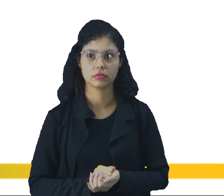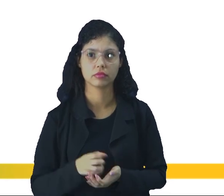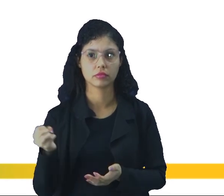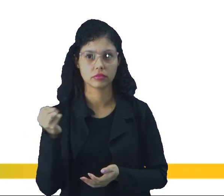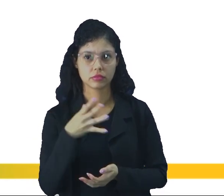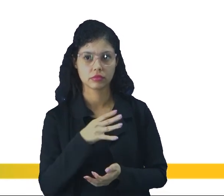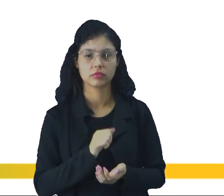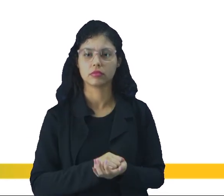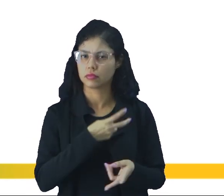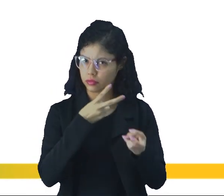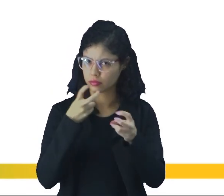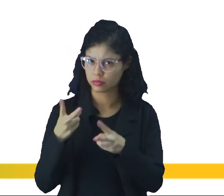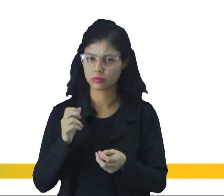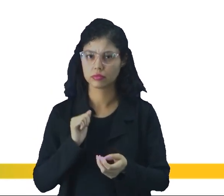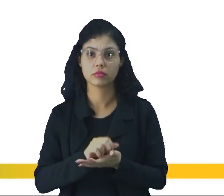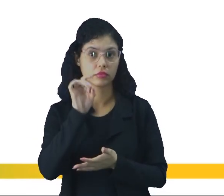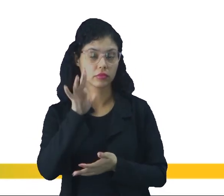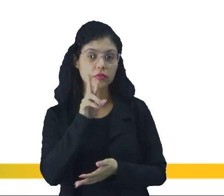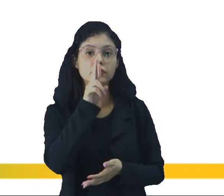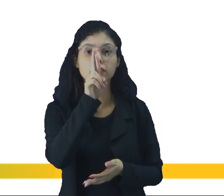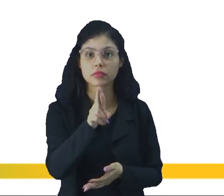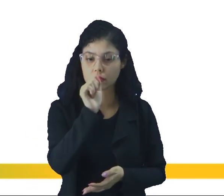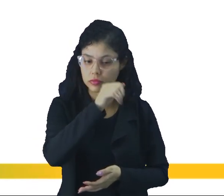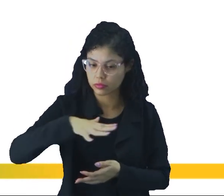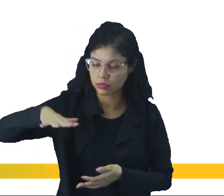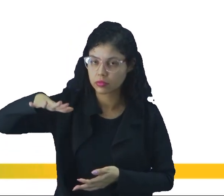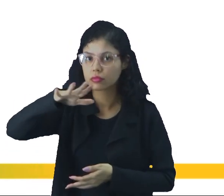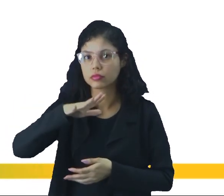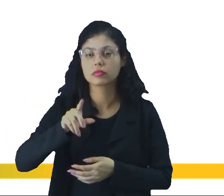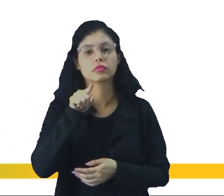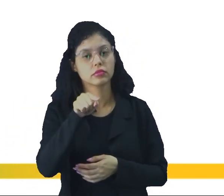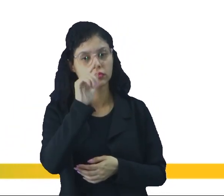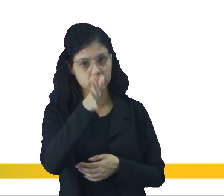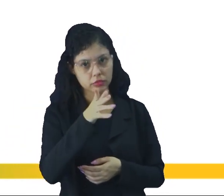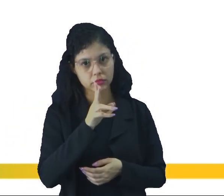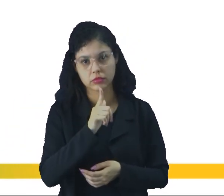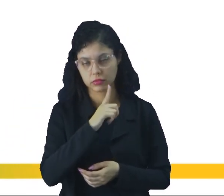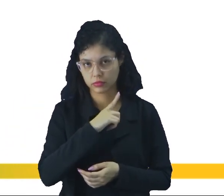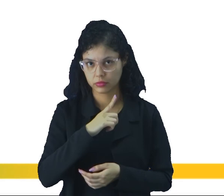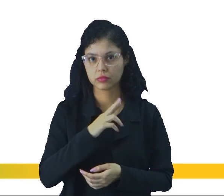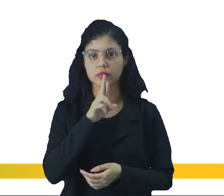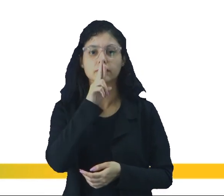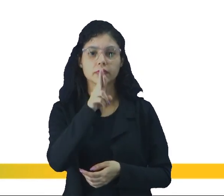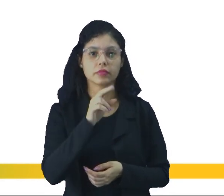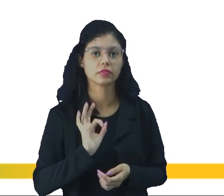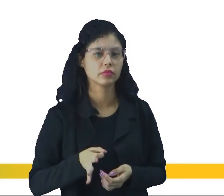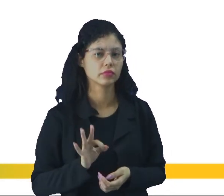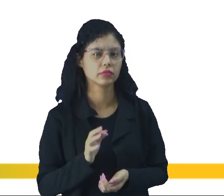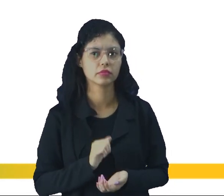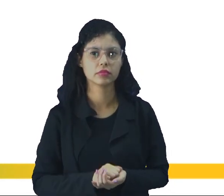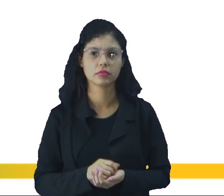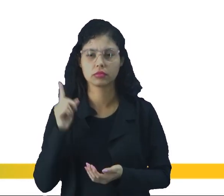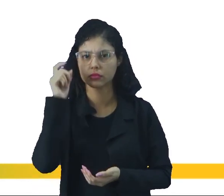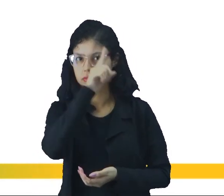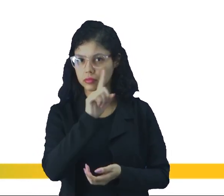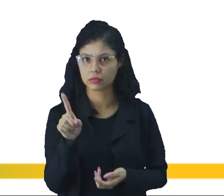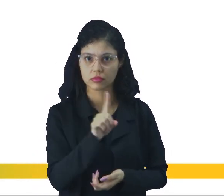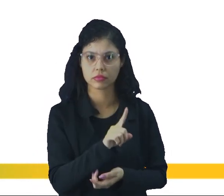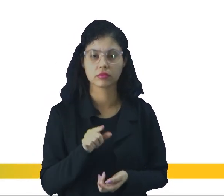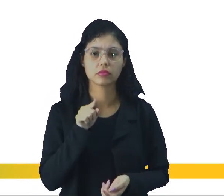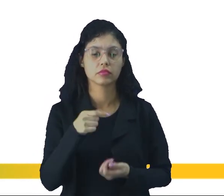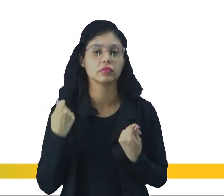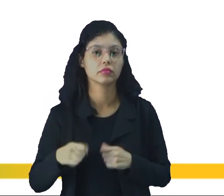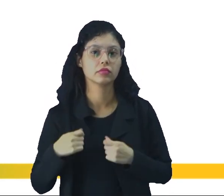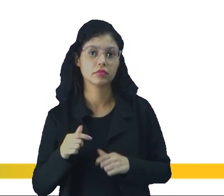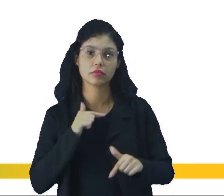nova antena. Perceberam? É só calcular as áreas e você já tem a resposta. Certinho? Então não é difícil,